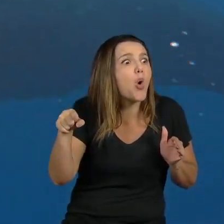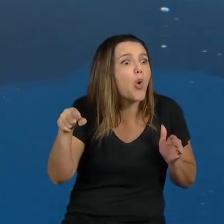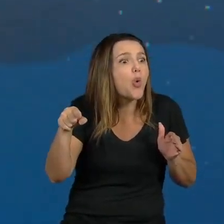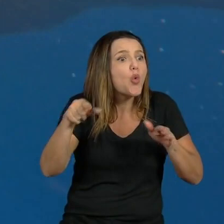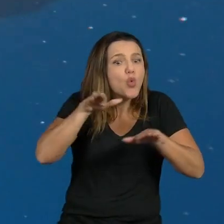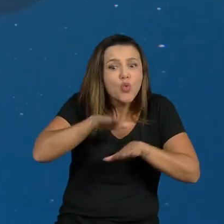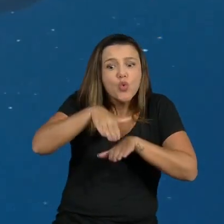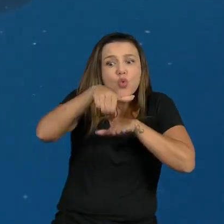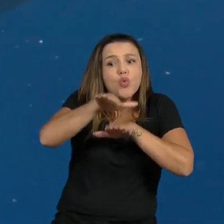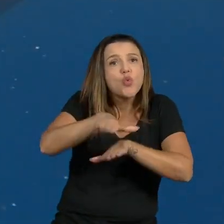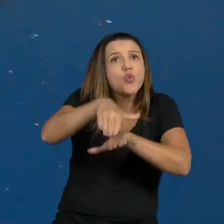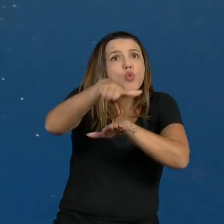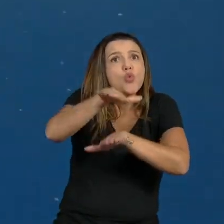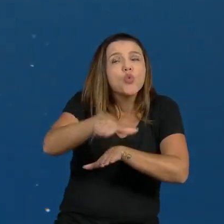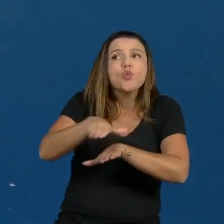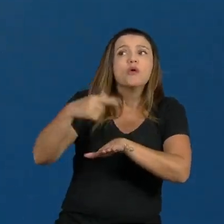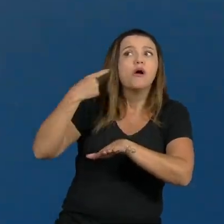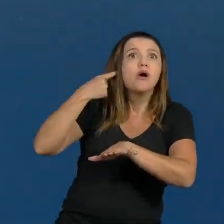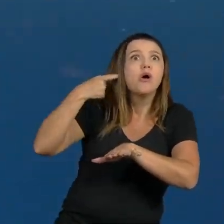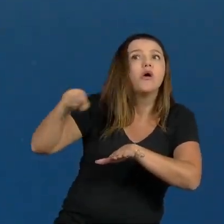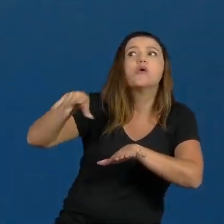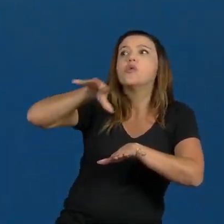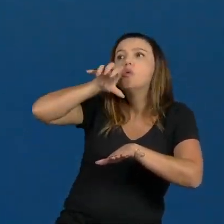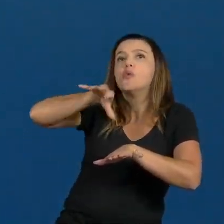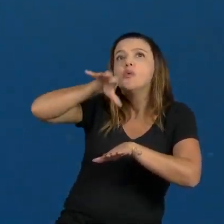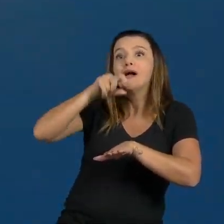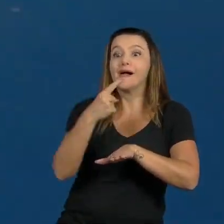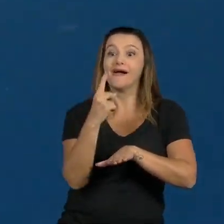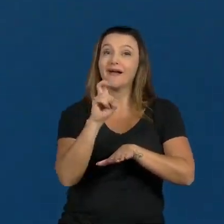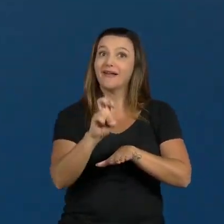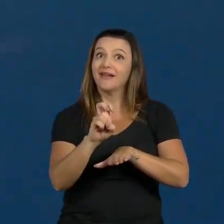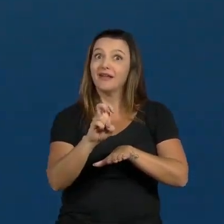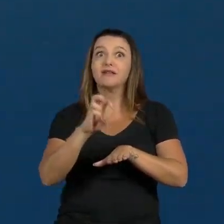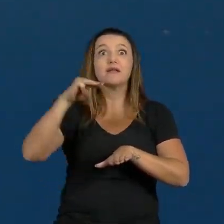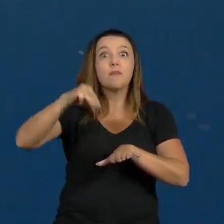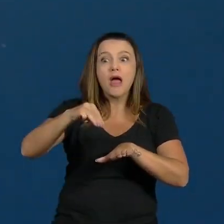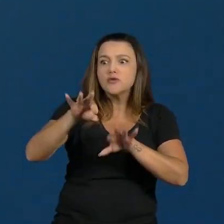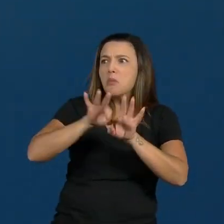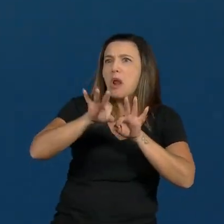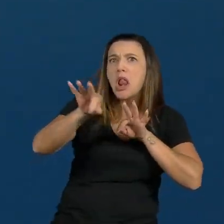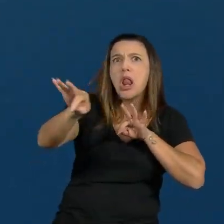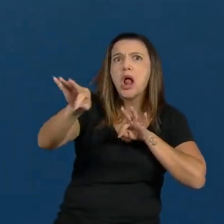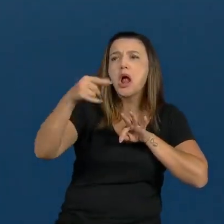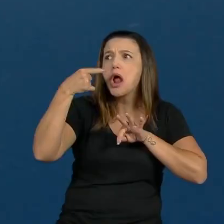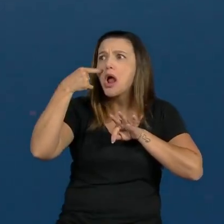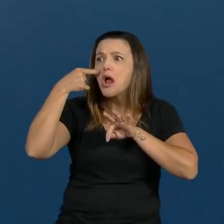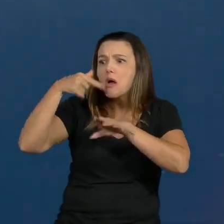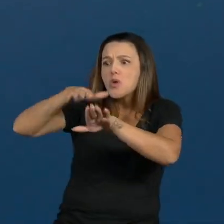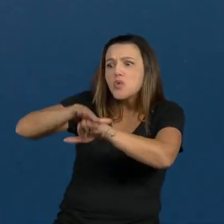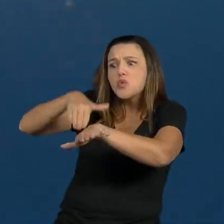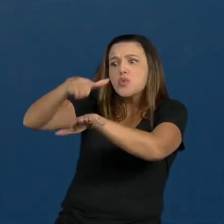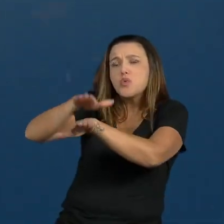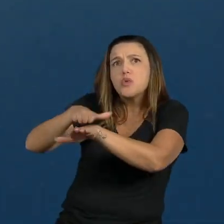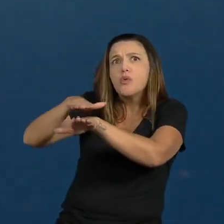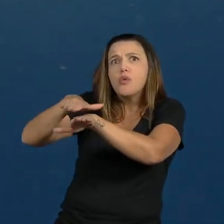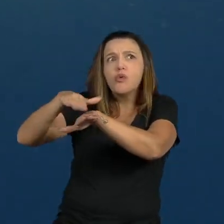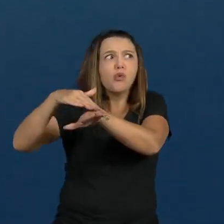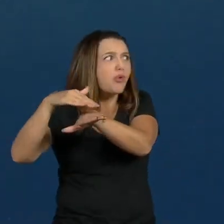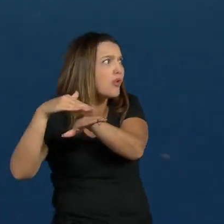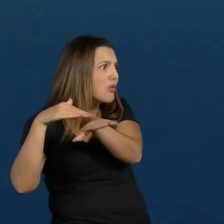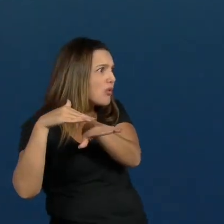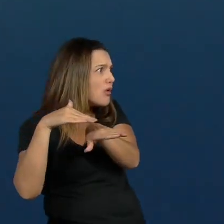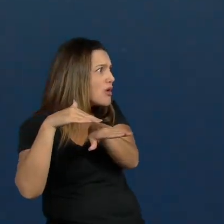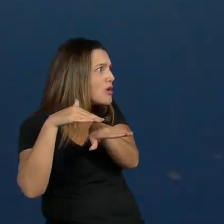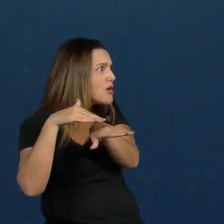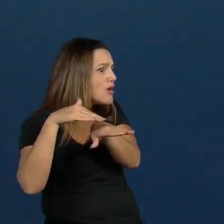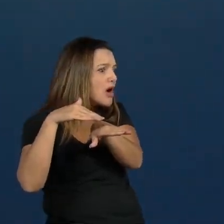comprimento. É o meu animal preferido no mundo, porque é um animal fascinante. E ela olha para mim, ela vira o corpo dela para mim, junto com